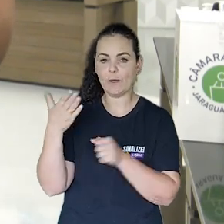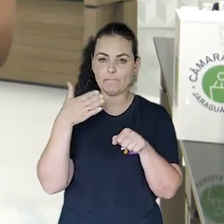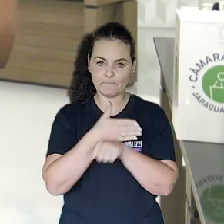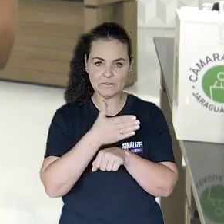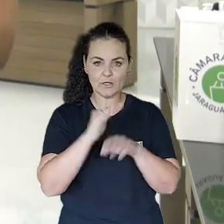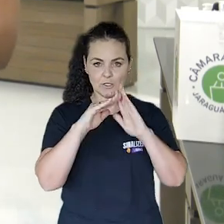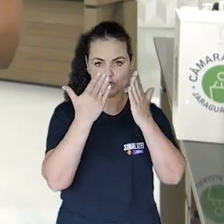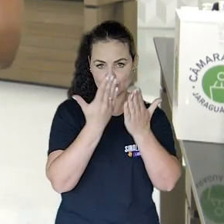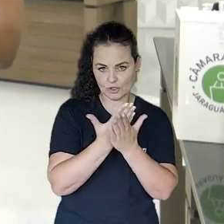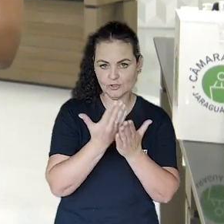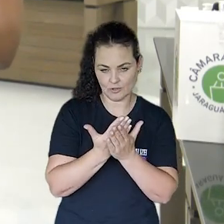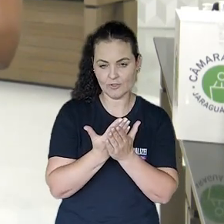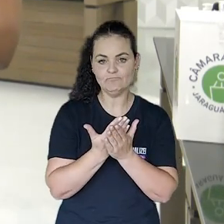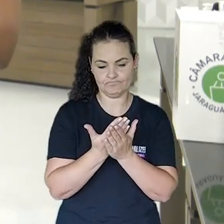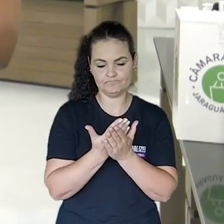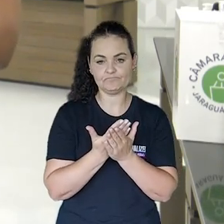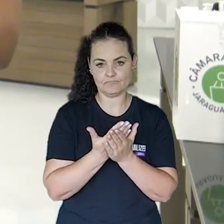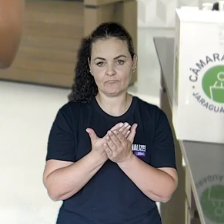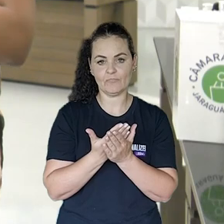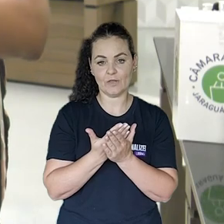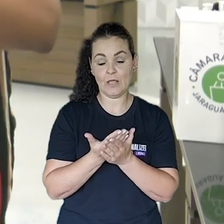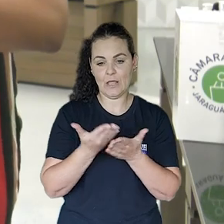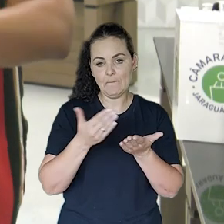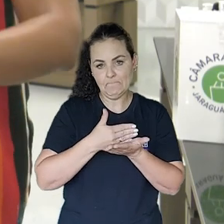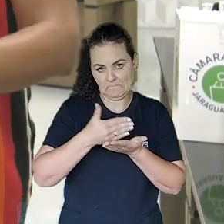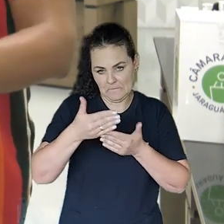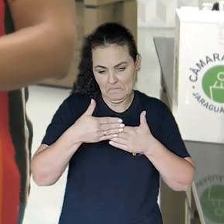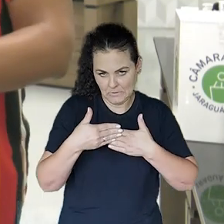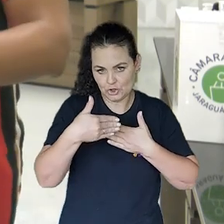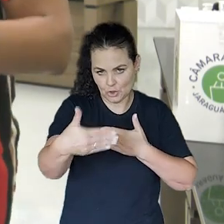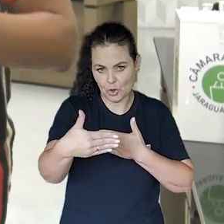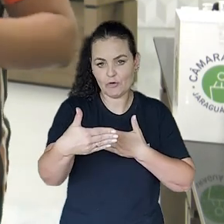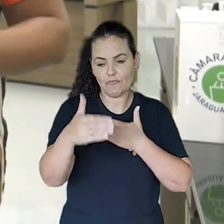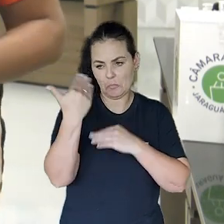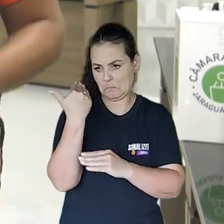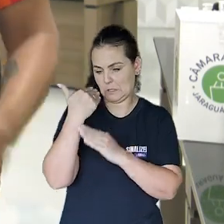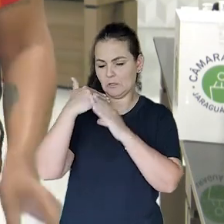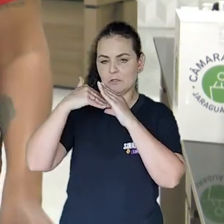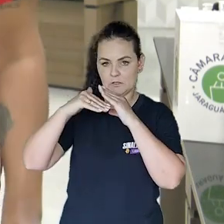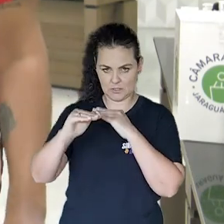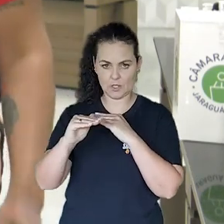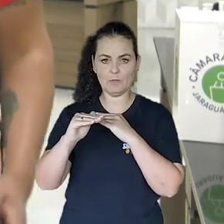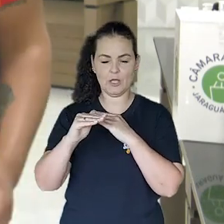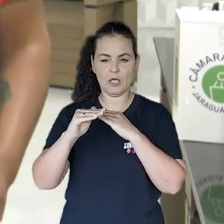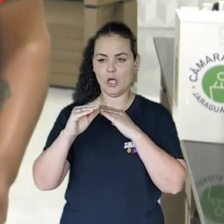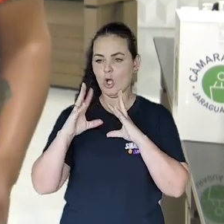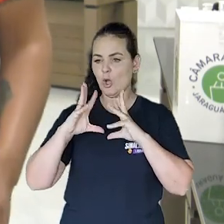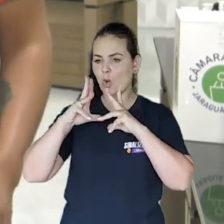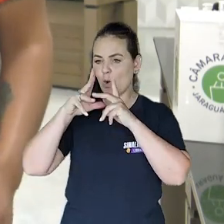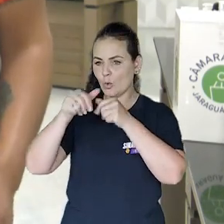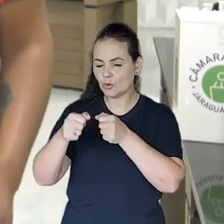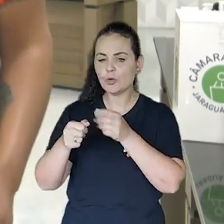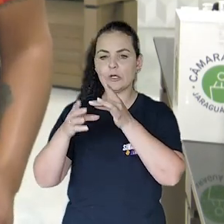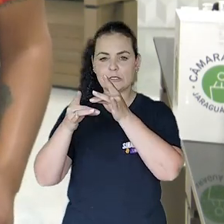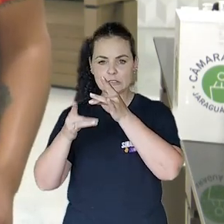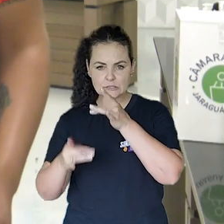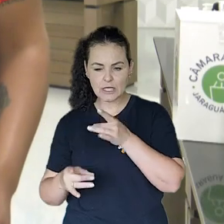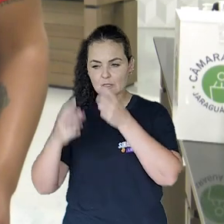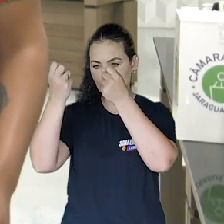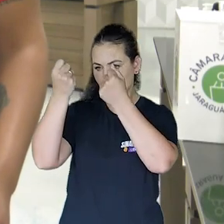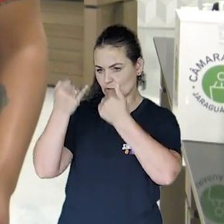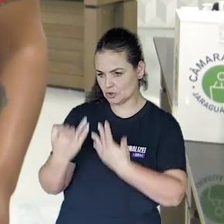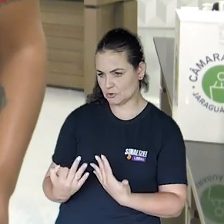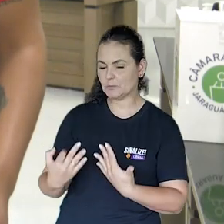e-mail com todas as orientações, né, dos procedimentos, então, para que elas nos encaminhem um